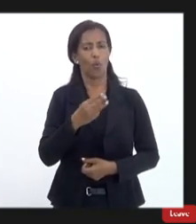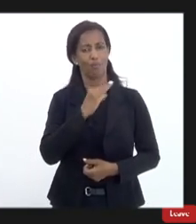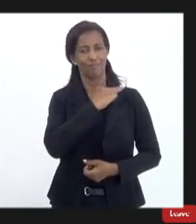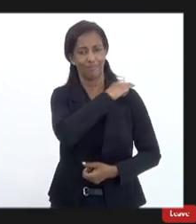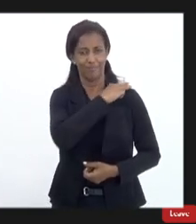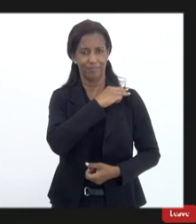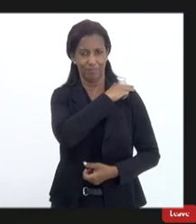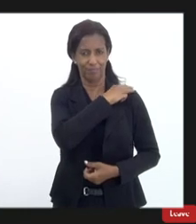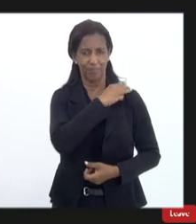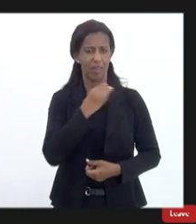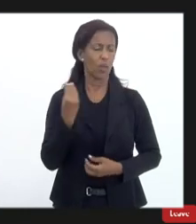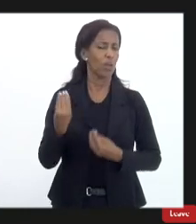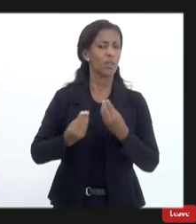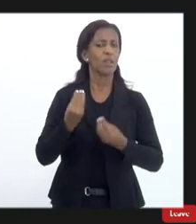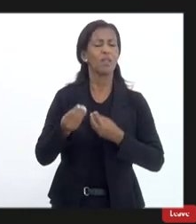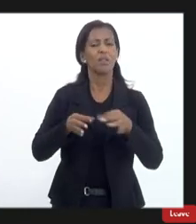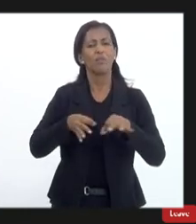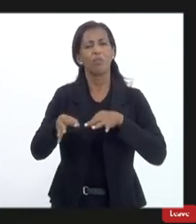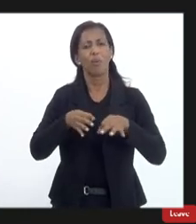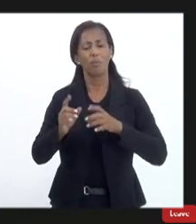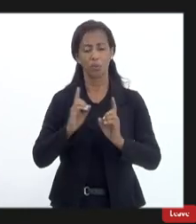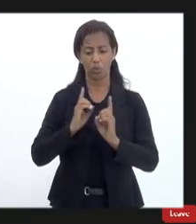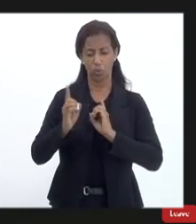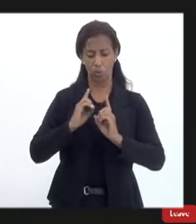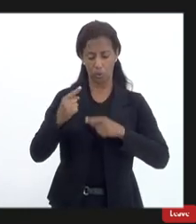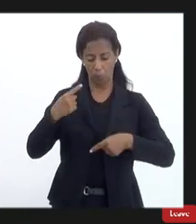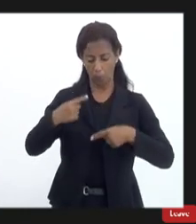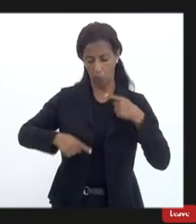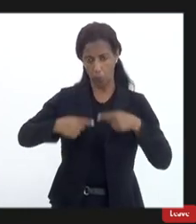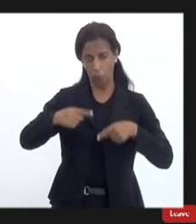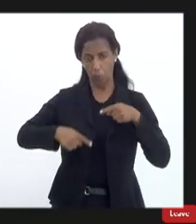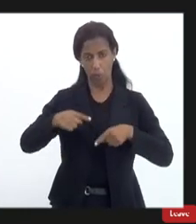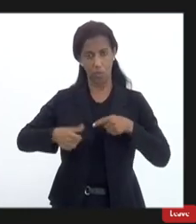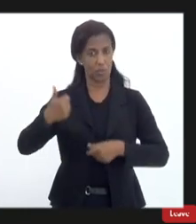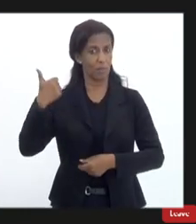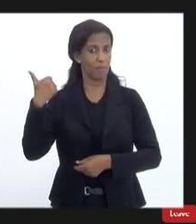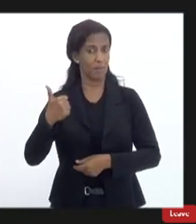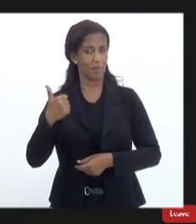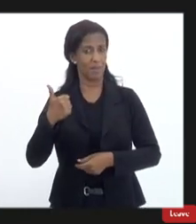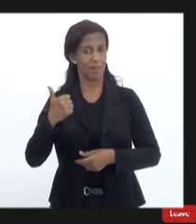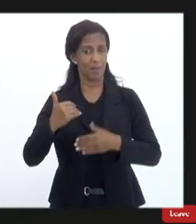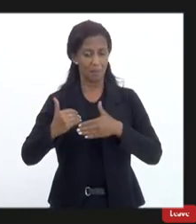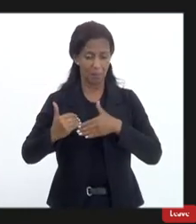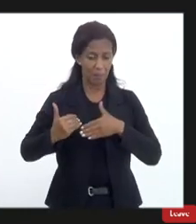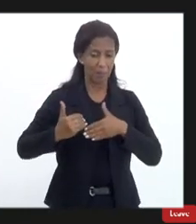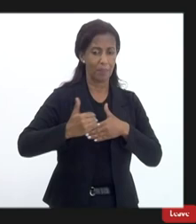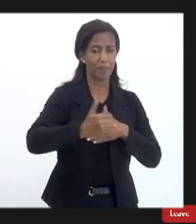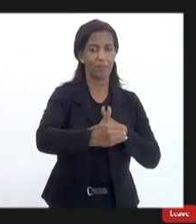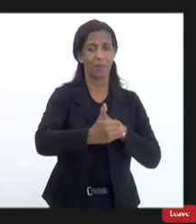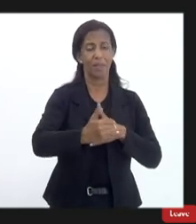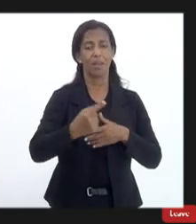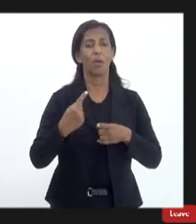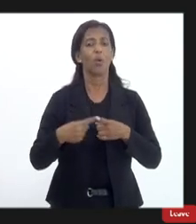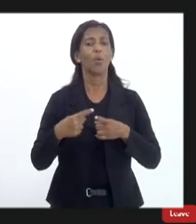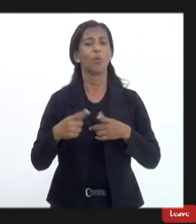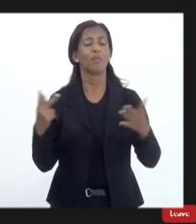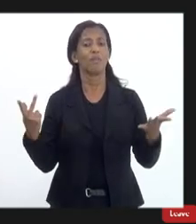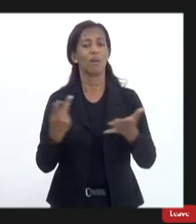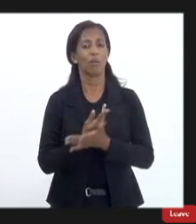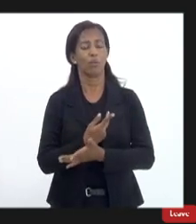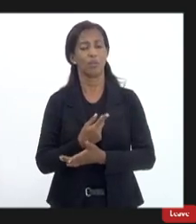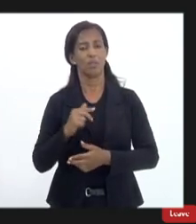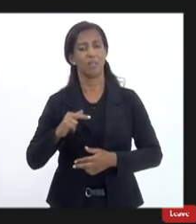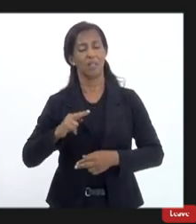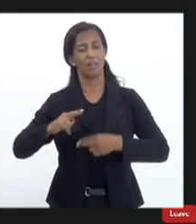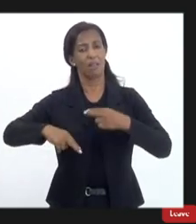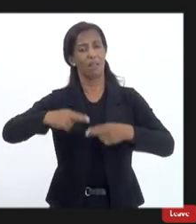médio. Então, de que forma a gente precisa fazer uma discussão política, né, desse adiamento, pelas implicações que essa reforma coloca